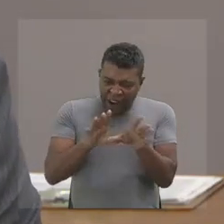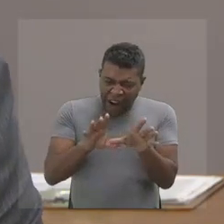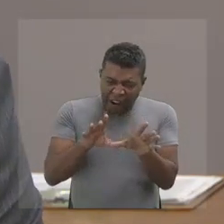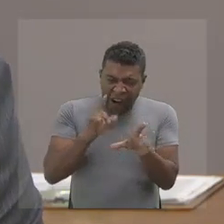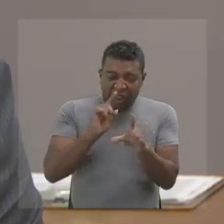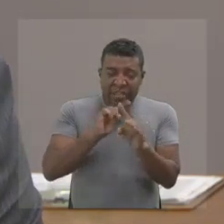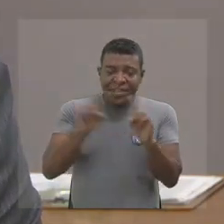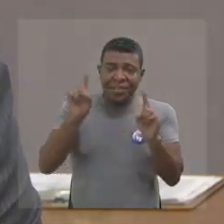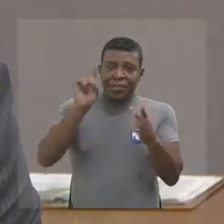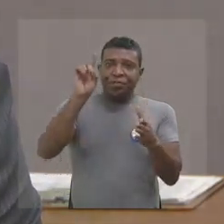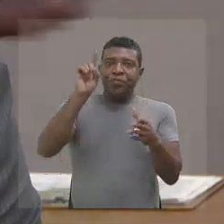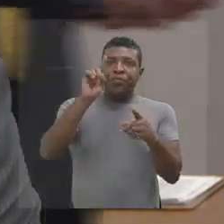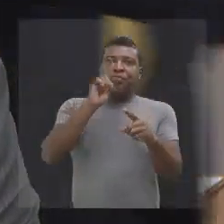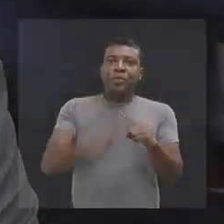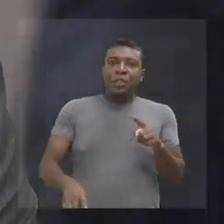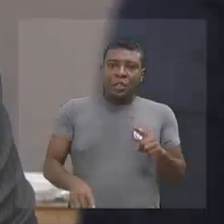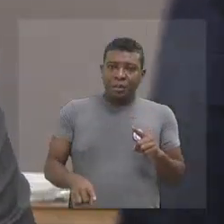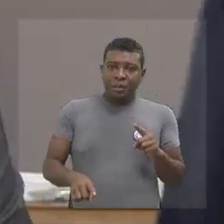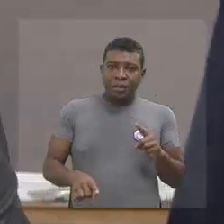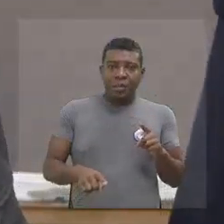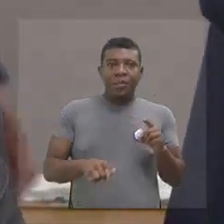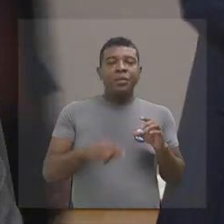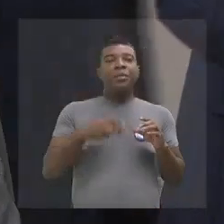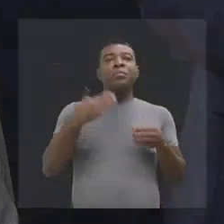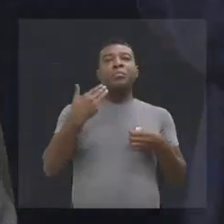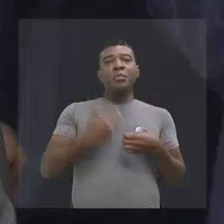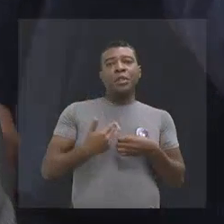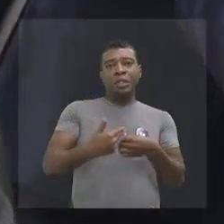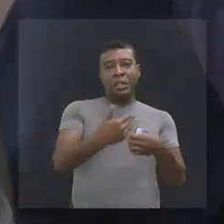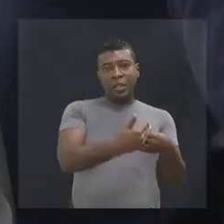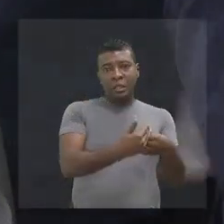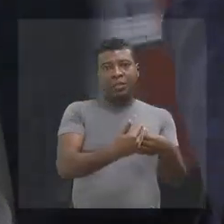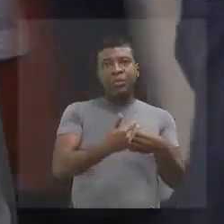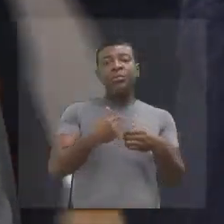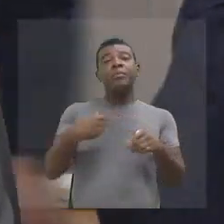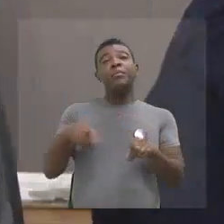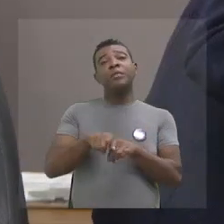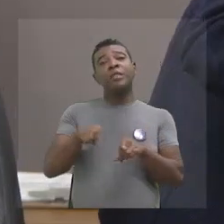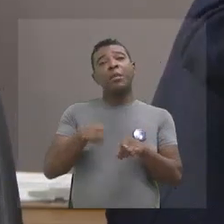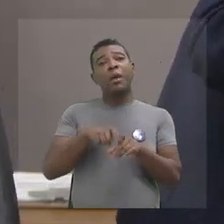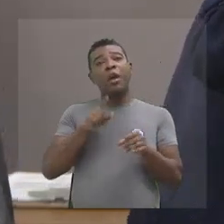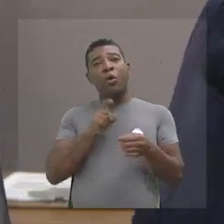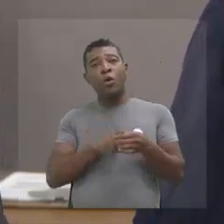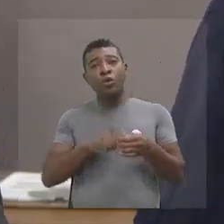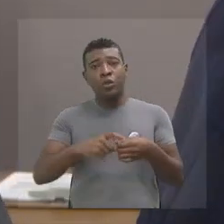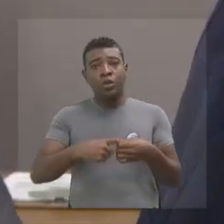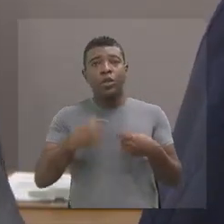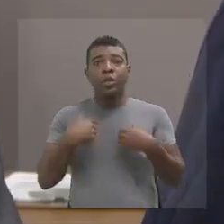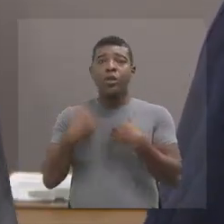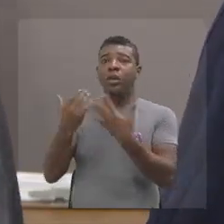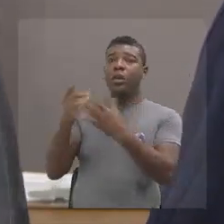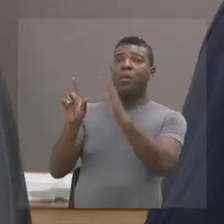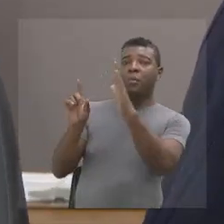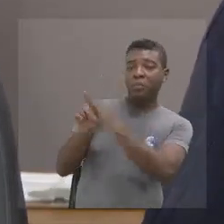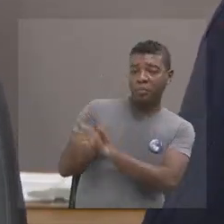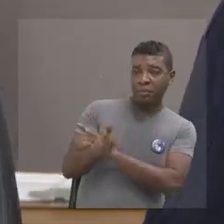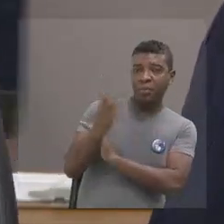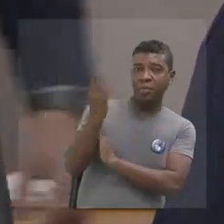de municípios e consórcios isso foi feito na reforma administra rativo foi passado e eu queria perguntar secretária